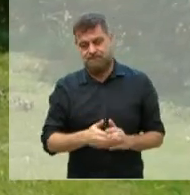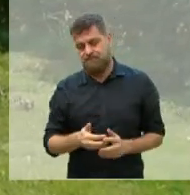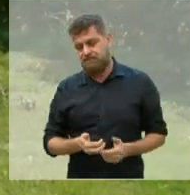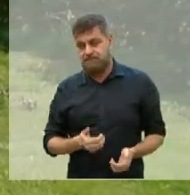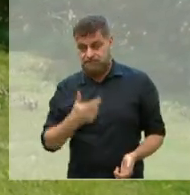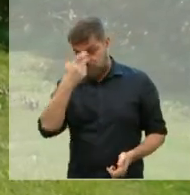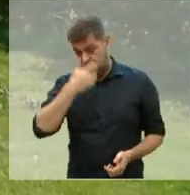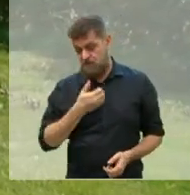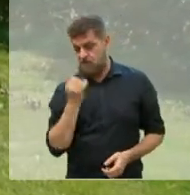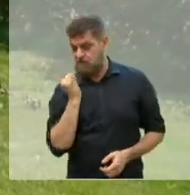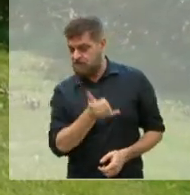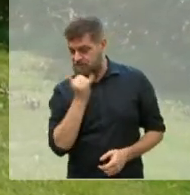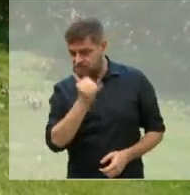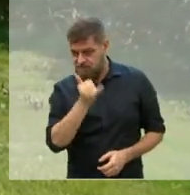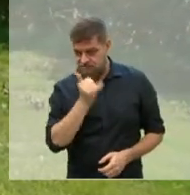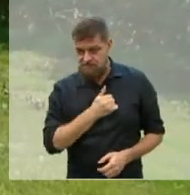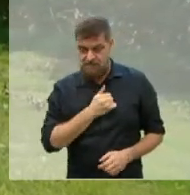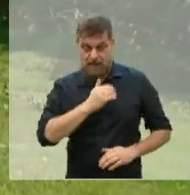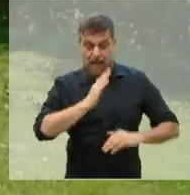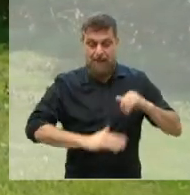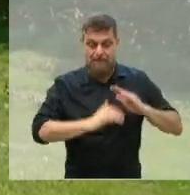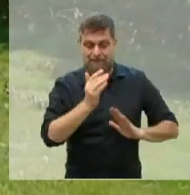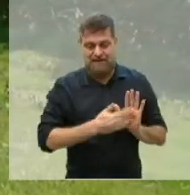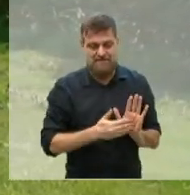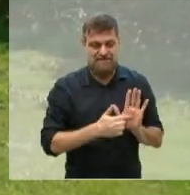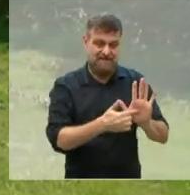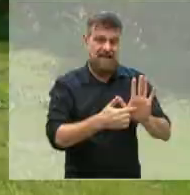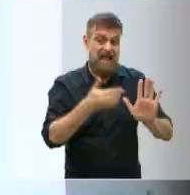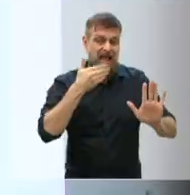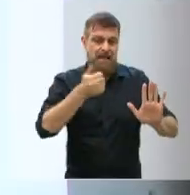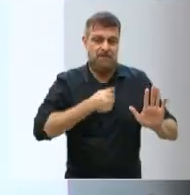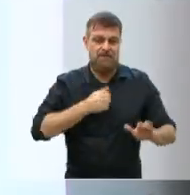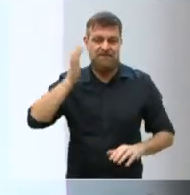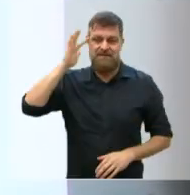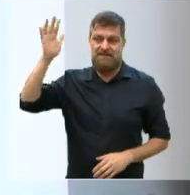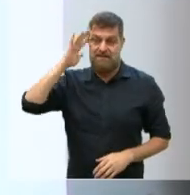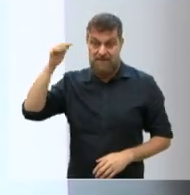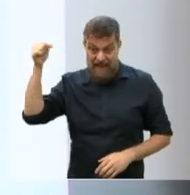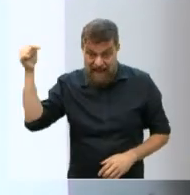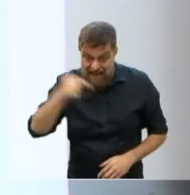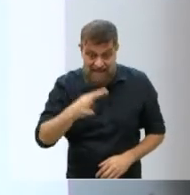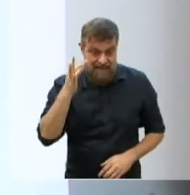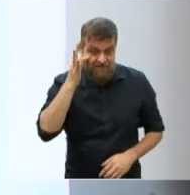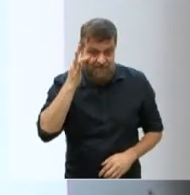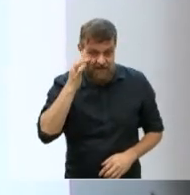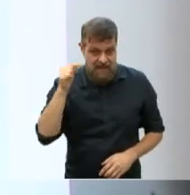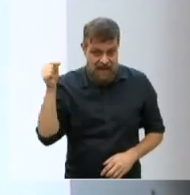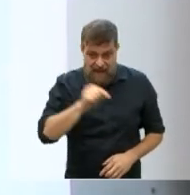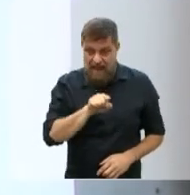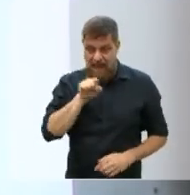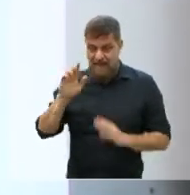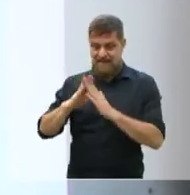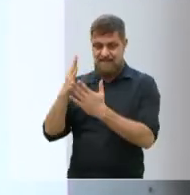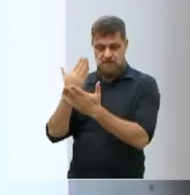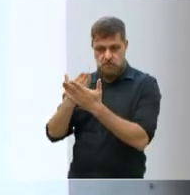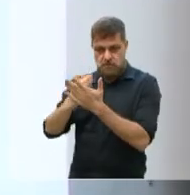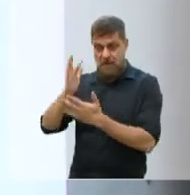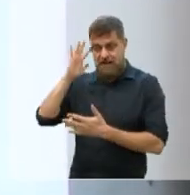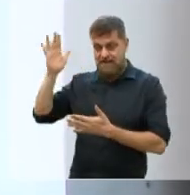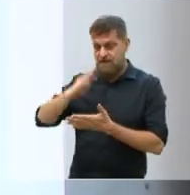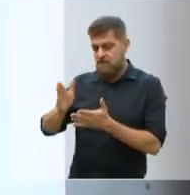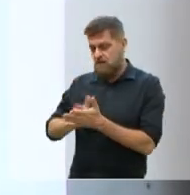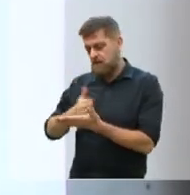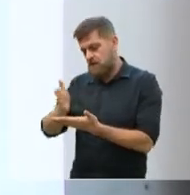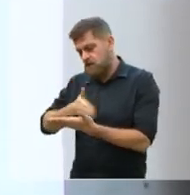sempre digo pela terceira vez, demonstrar é sempre melhor. Né? O aluno aqui, ele consegue ver o que ele olha lá no